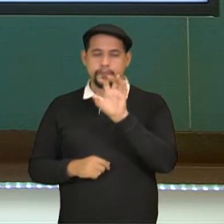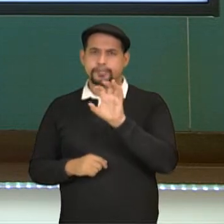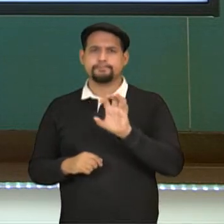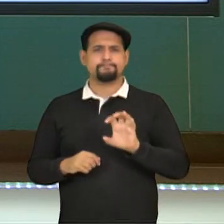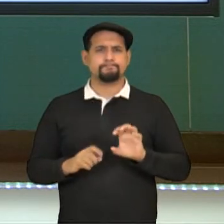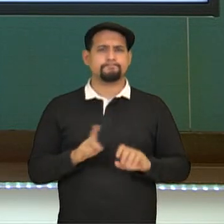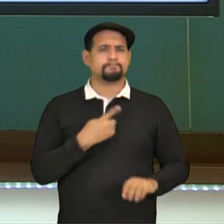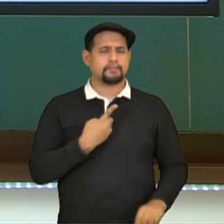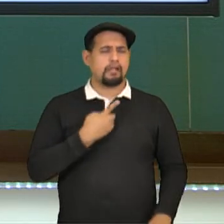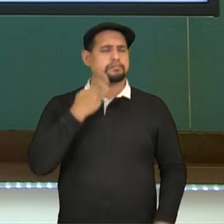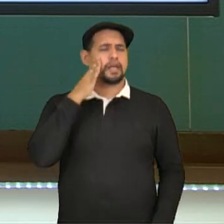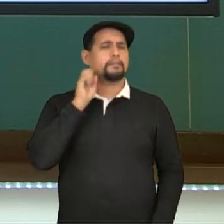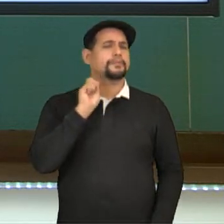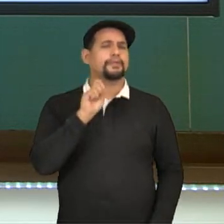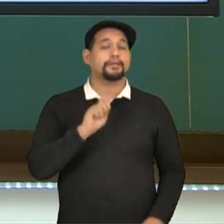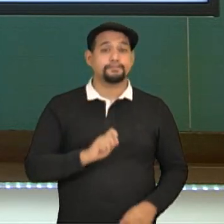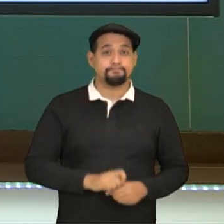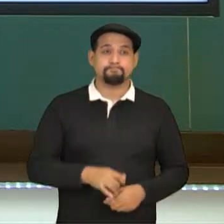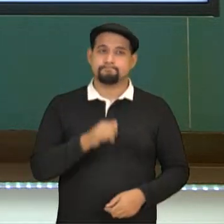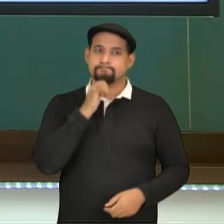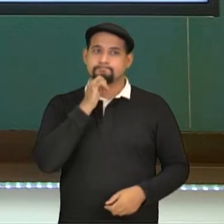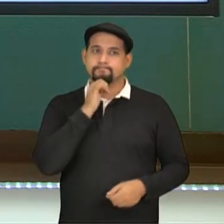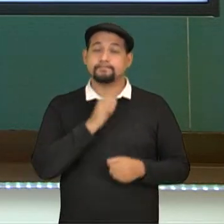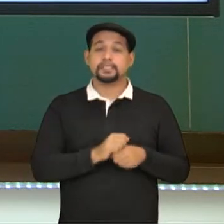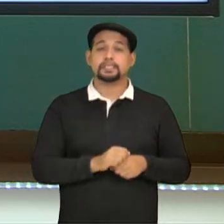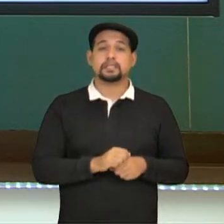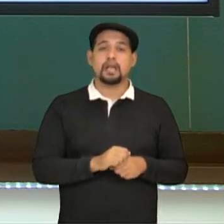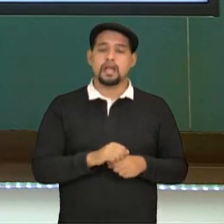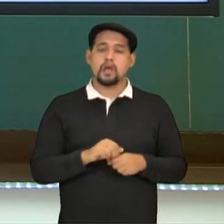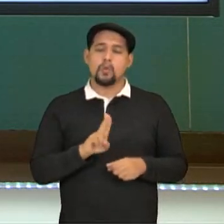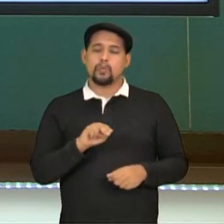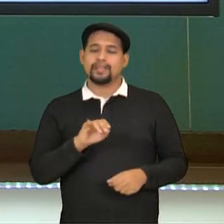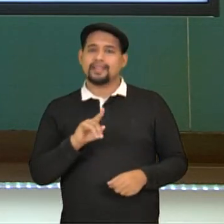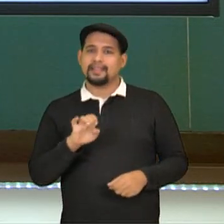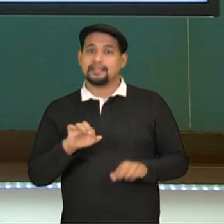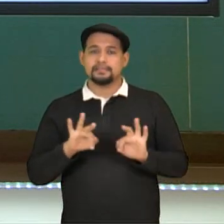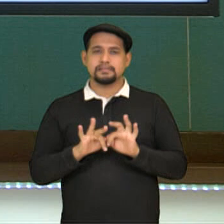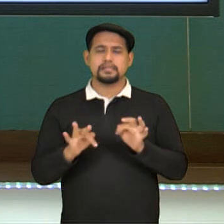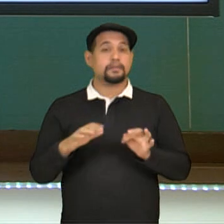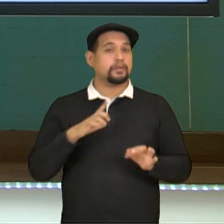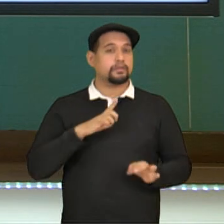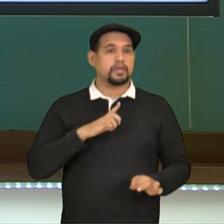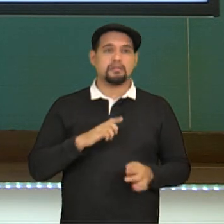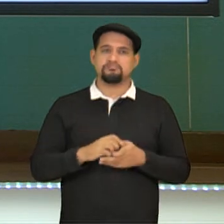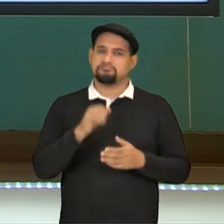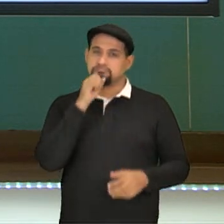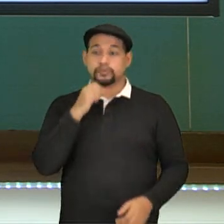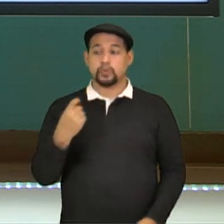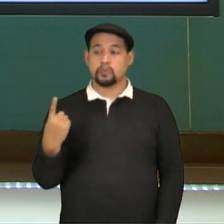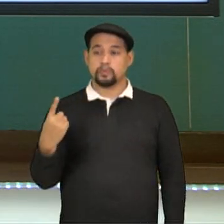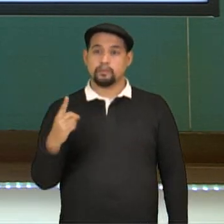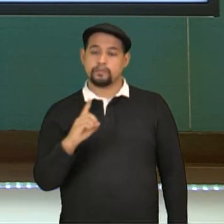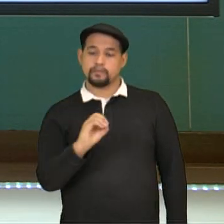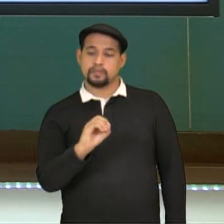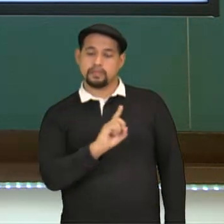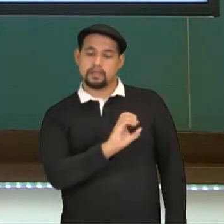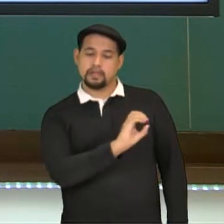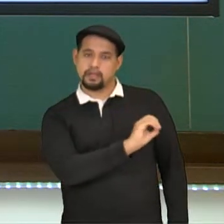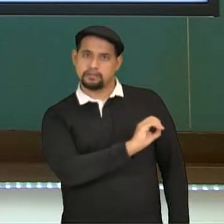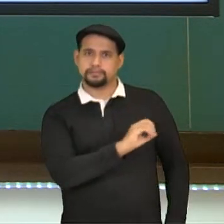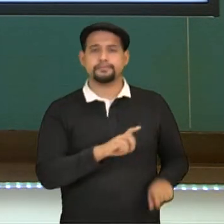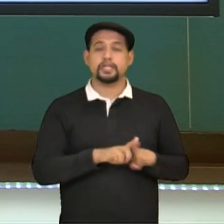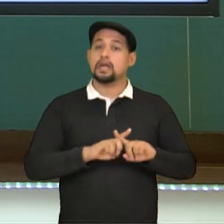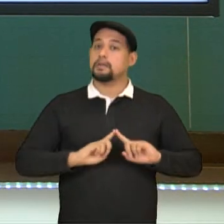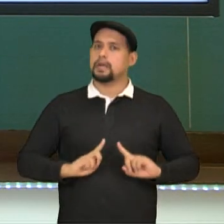gente sabe que eu tenho dentro da classe das unidades simples, eu tenho unidade, dezena, centena.